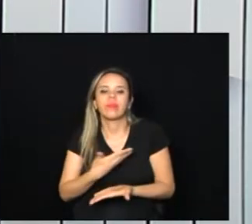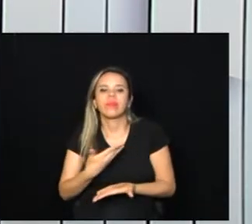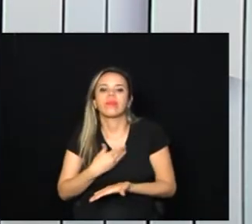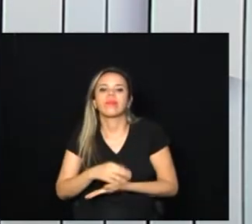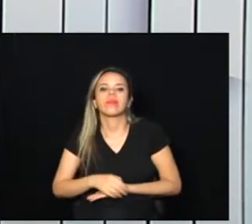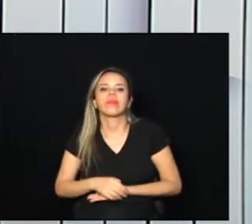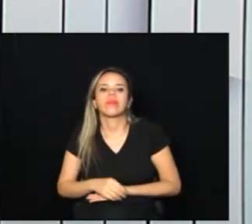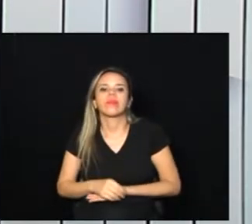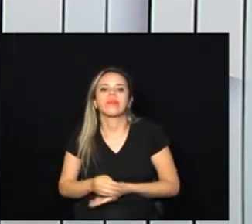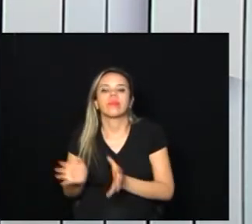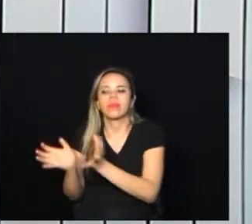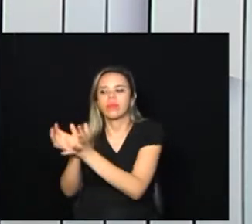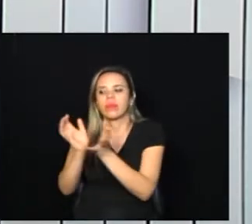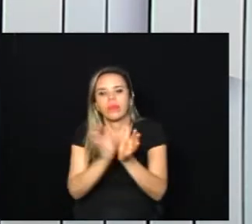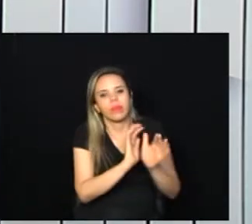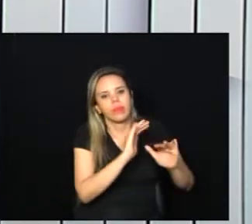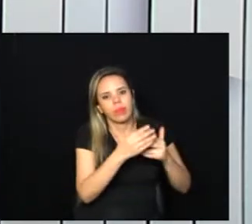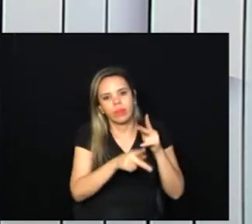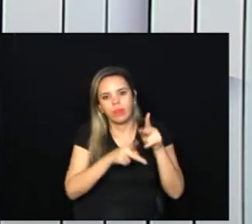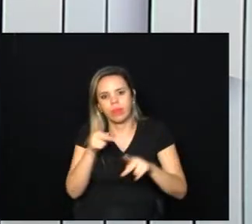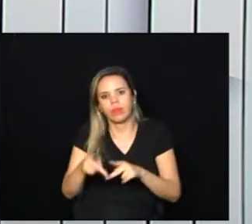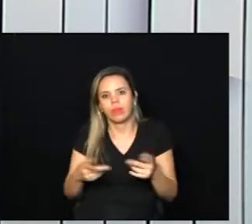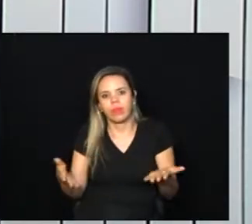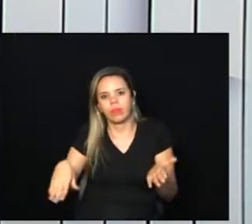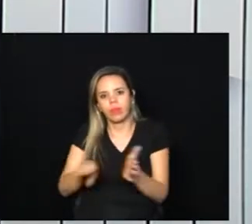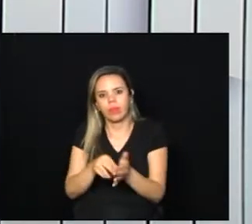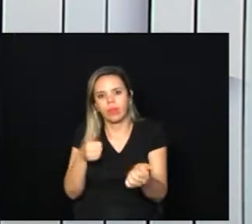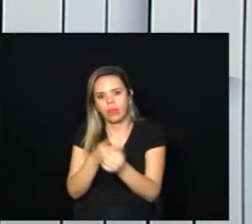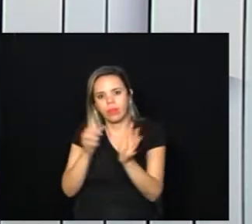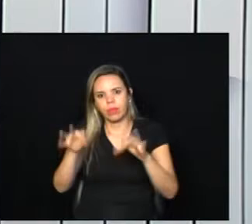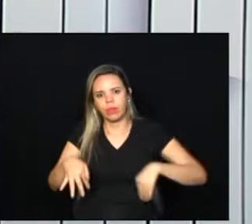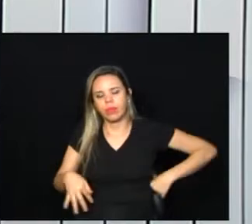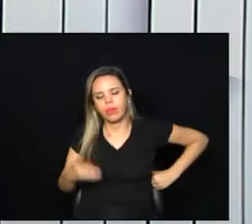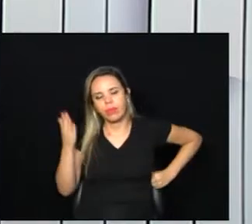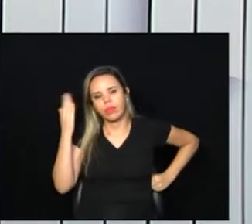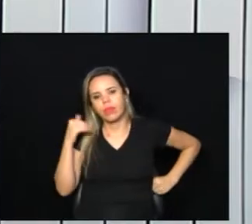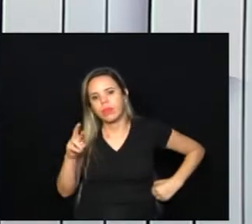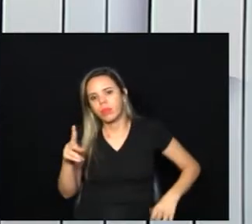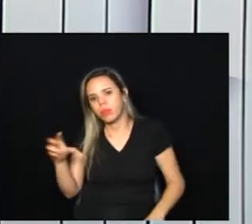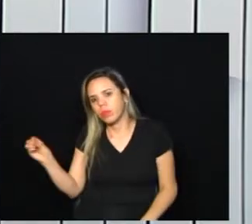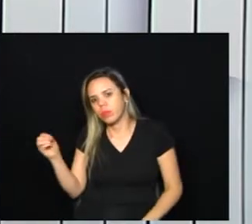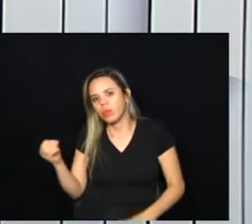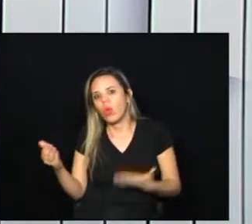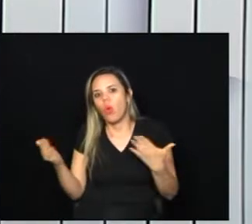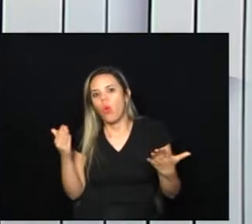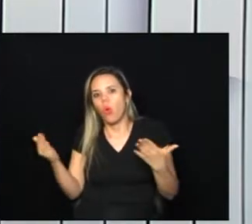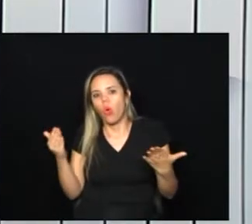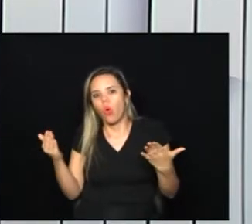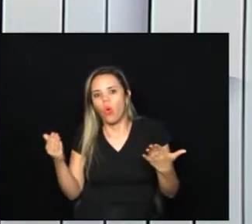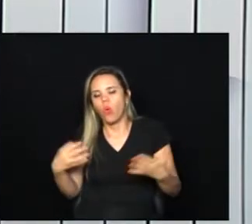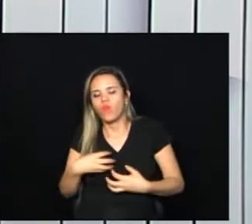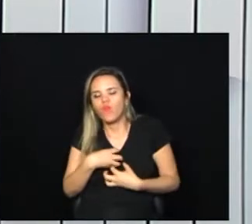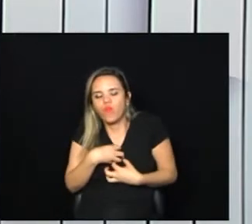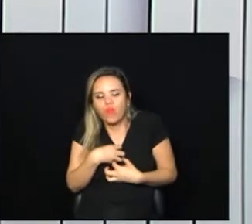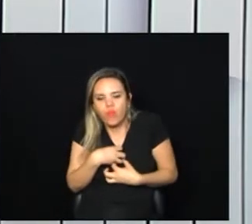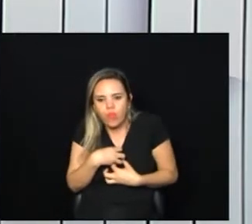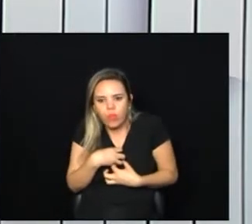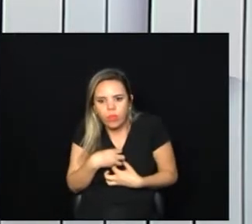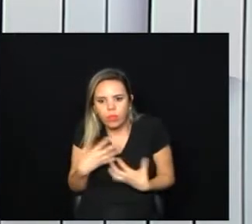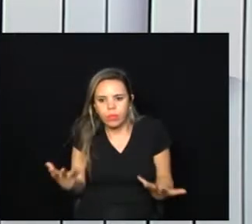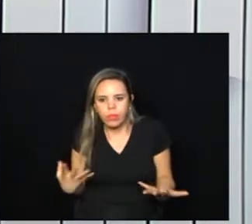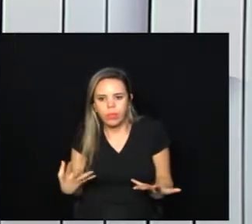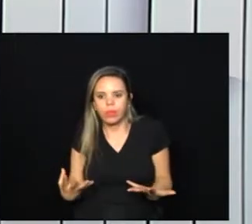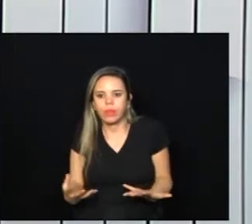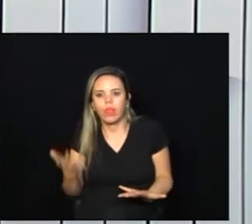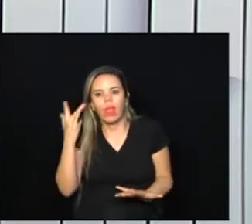amigos, as comunidades. E agora que está chegando na final, quero saber do Ricardo, qual que é este sentimento e o que